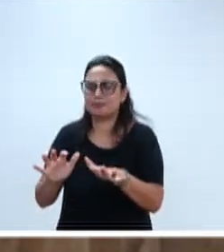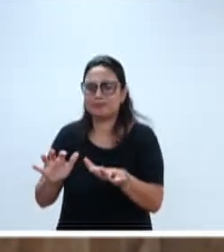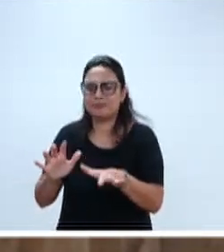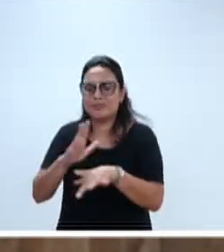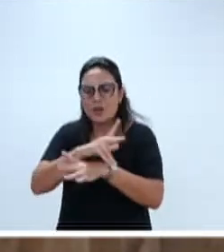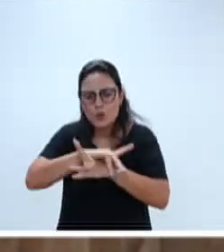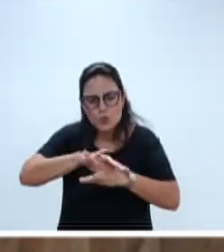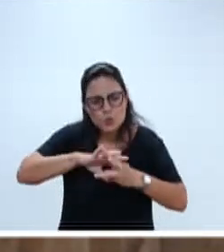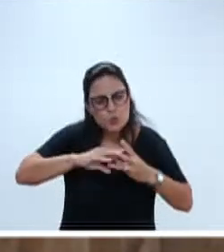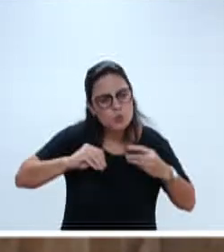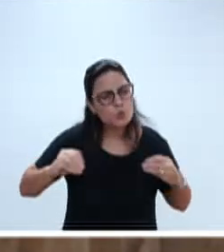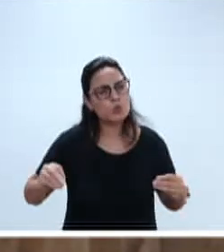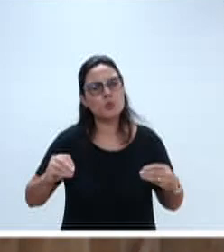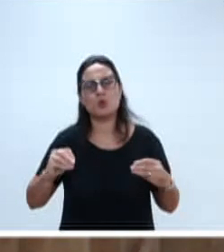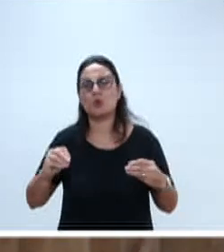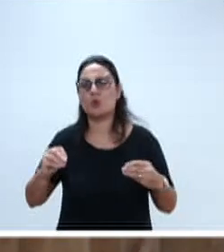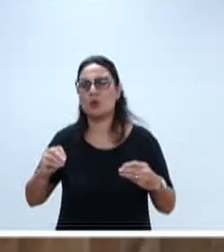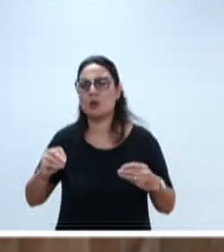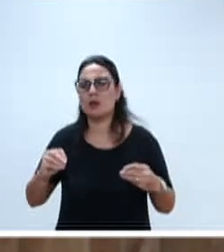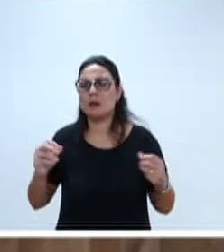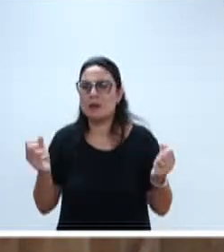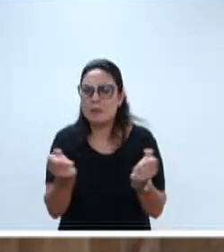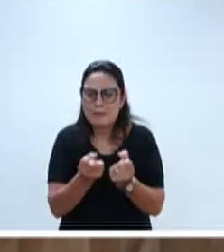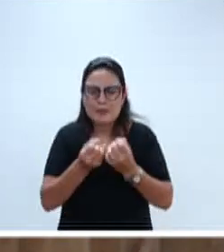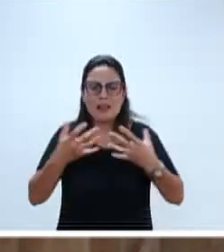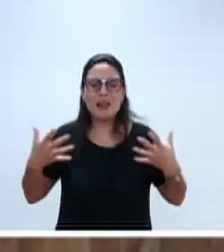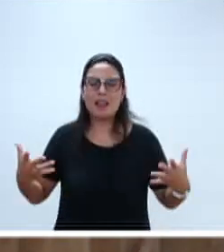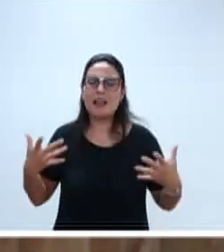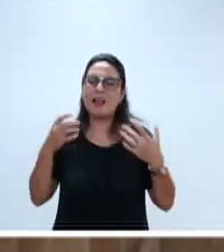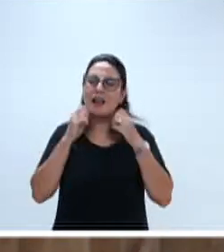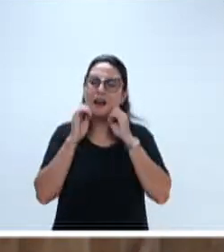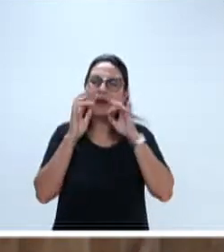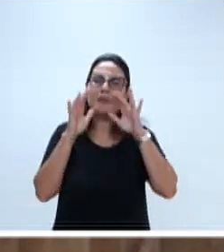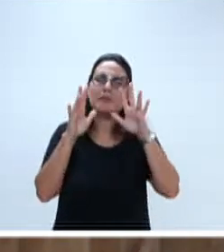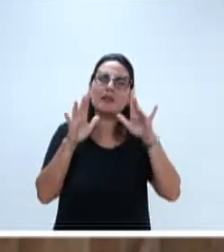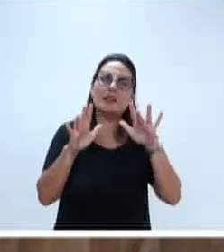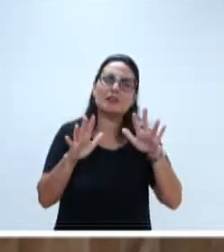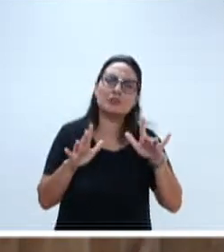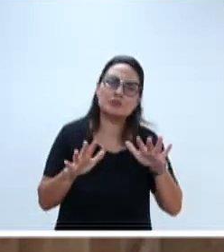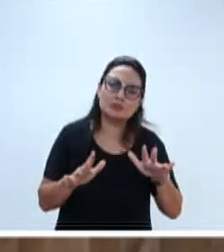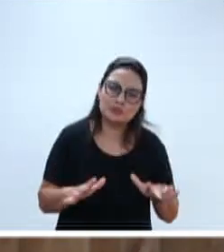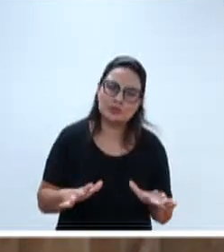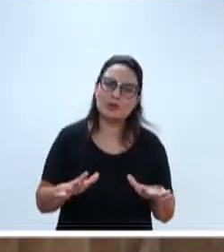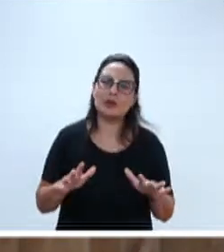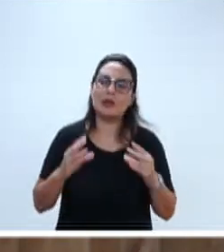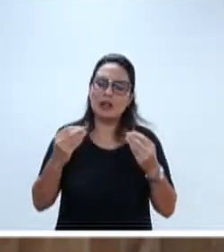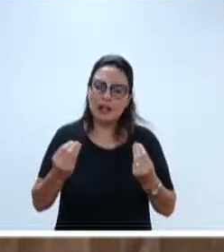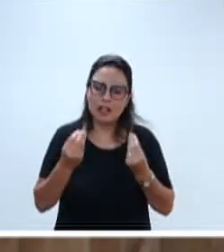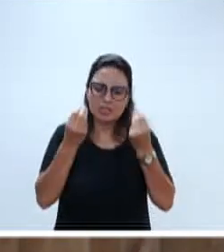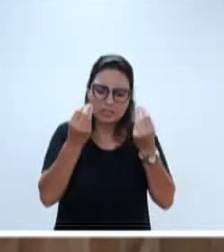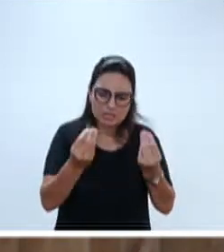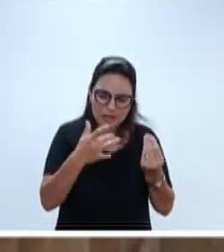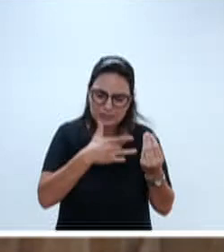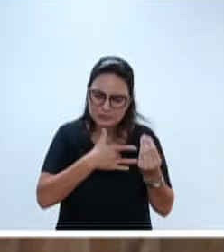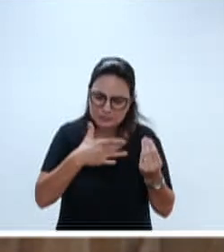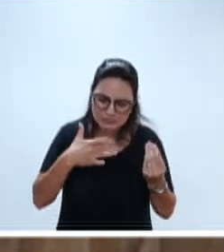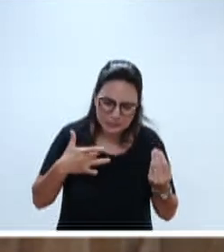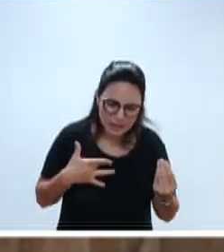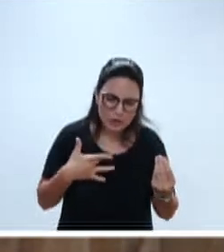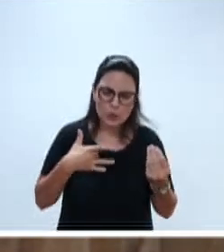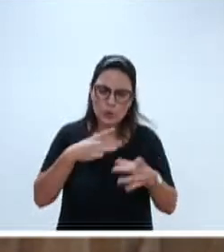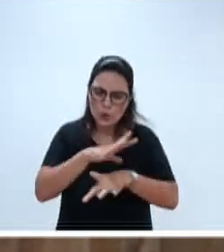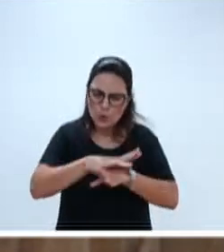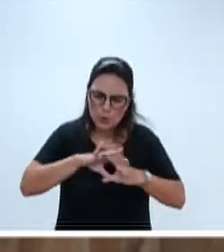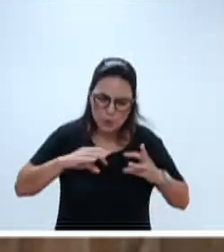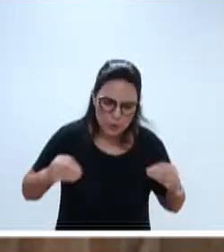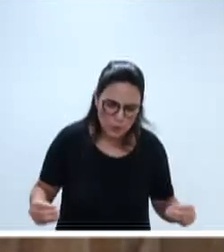um milagre sobre a sua vida, também a Verinha, Senhor, oh Deus, concede saúde, a Rose Camino, ó Pai, nós